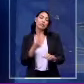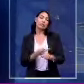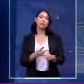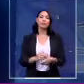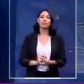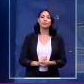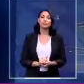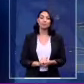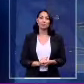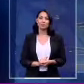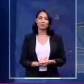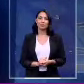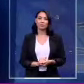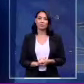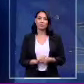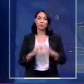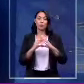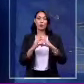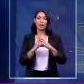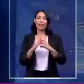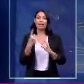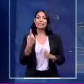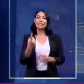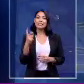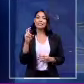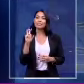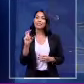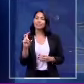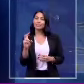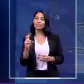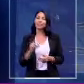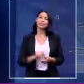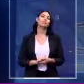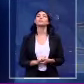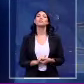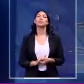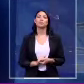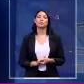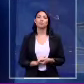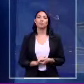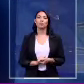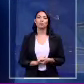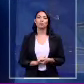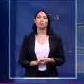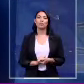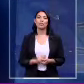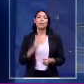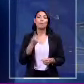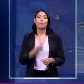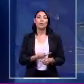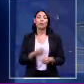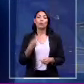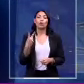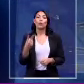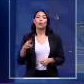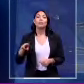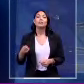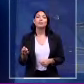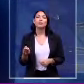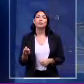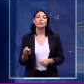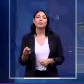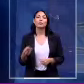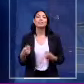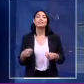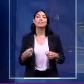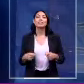bola chegando, é bola 15. Claro que para ganhar os 2 milhões estimados nessa noite, você precisa acertar